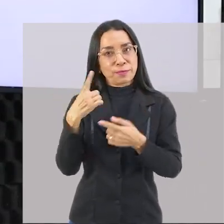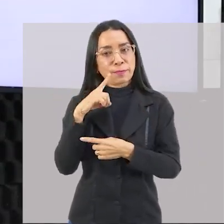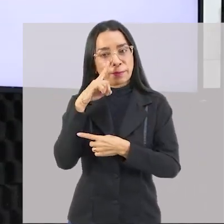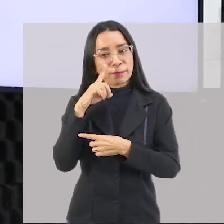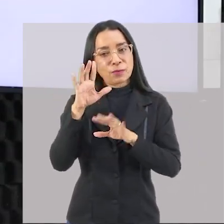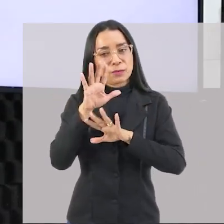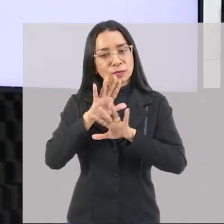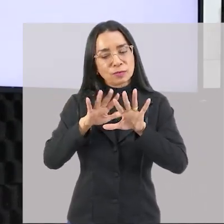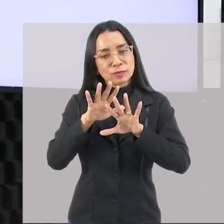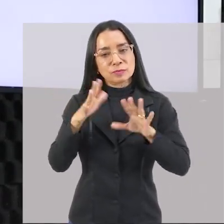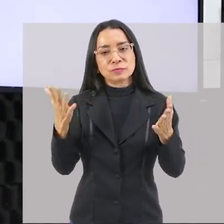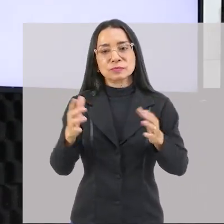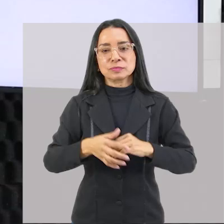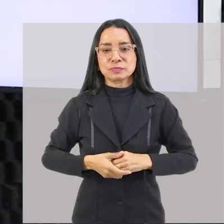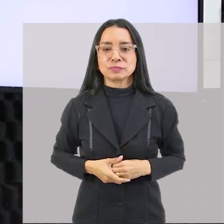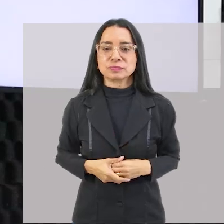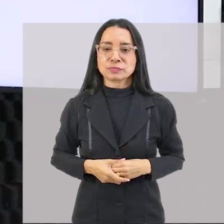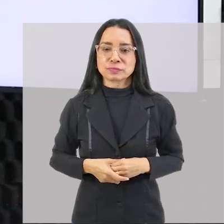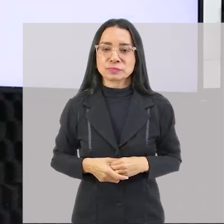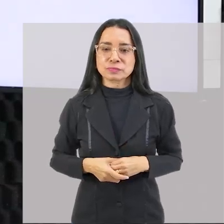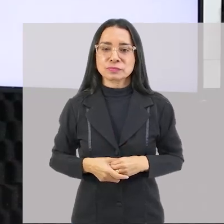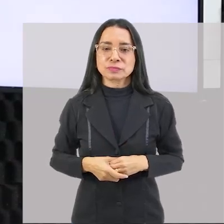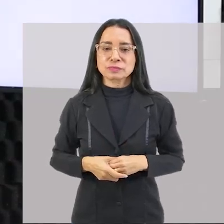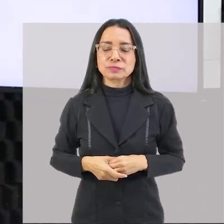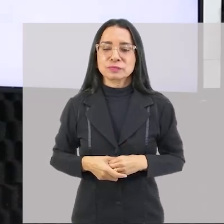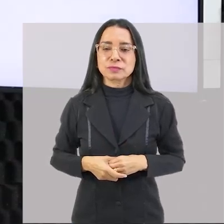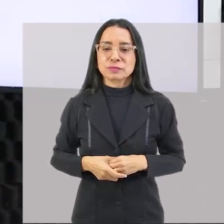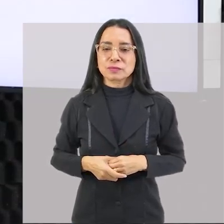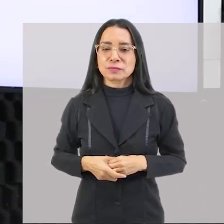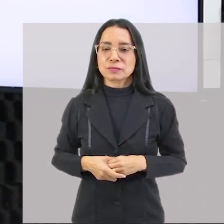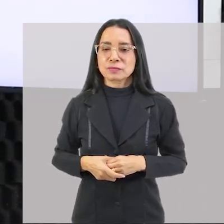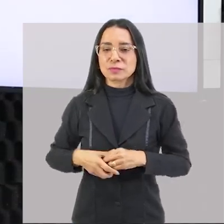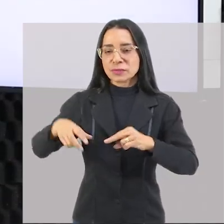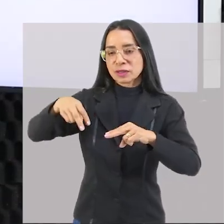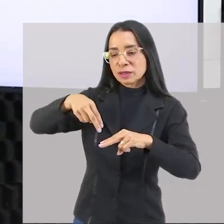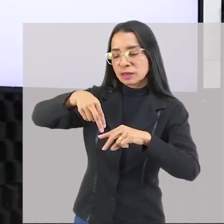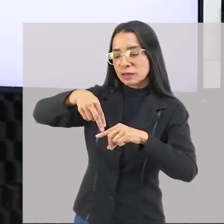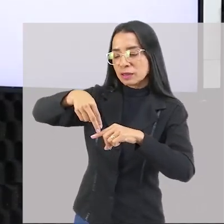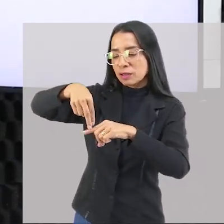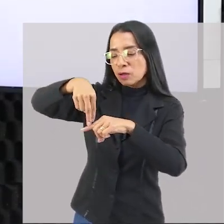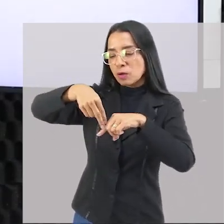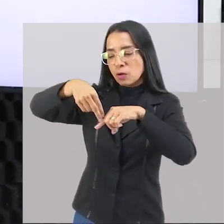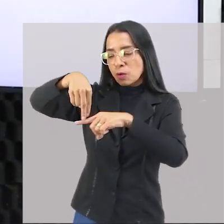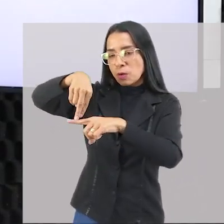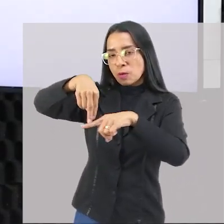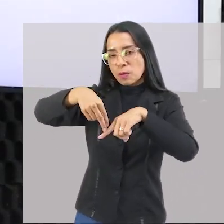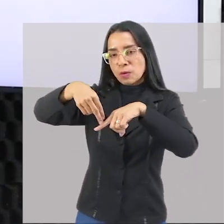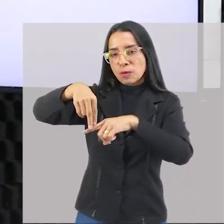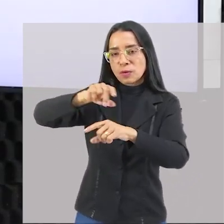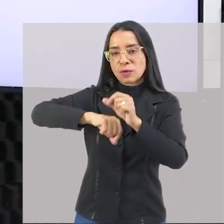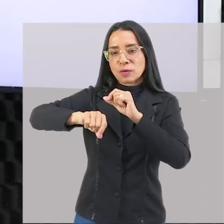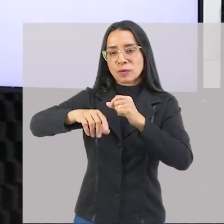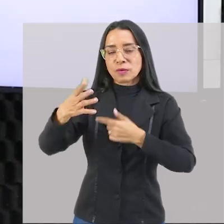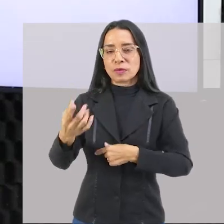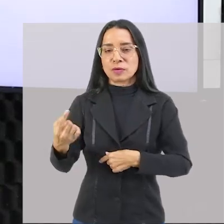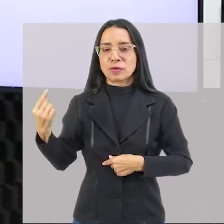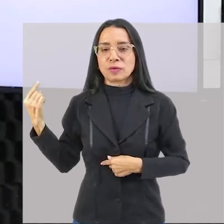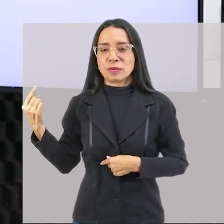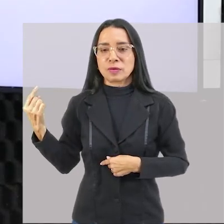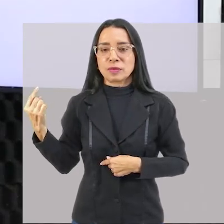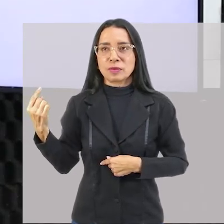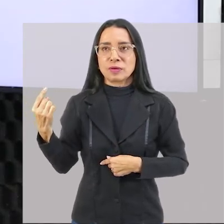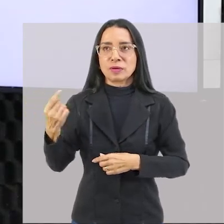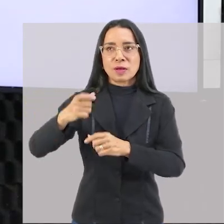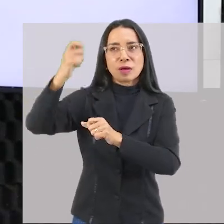né? Menino no balanço, até os adultos fazem isso, né? Menino com estilingue, menino